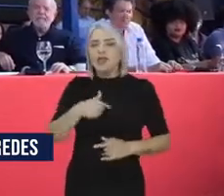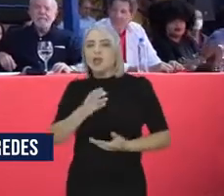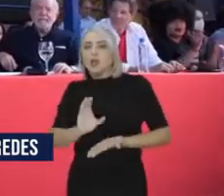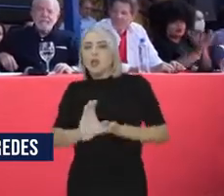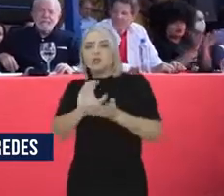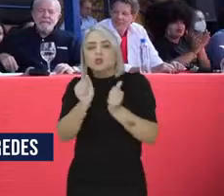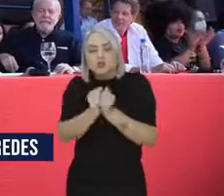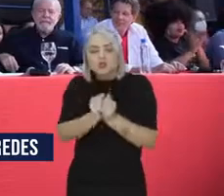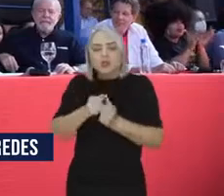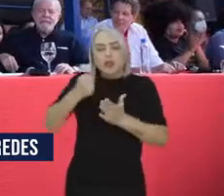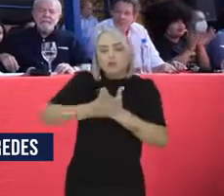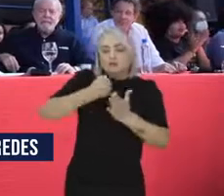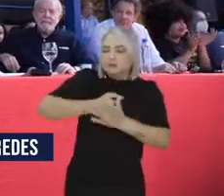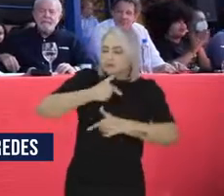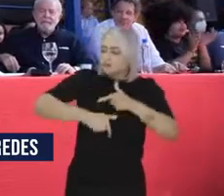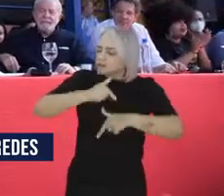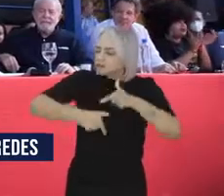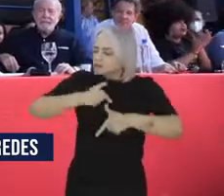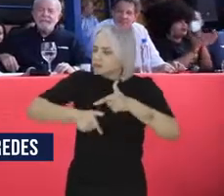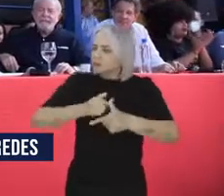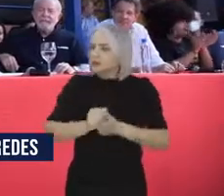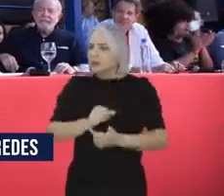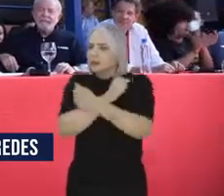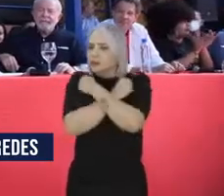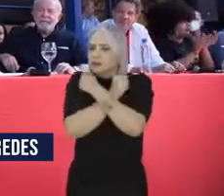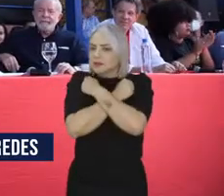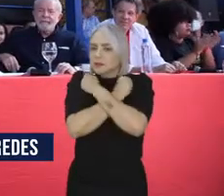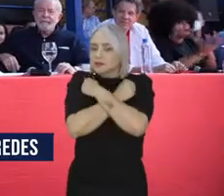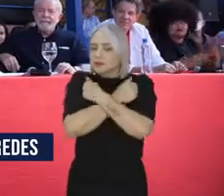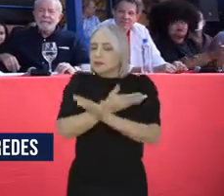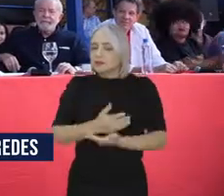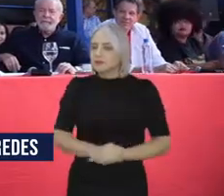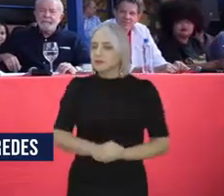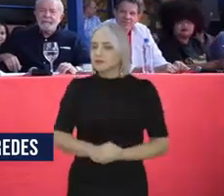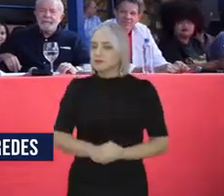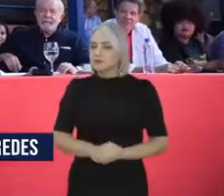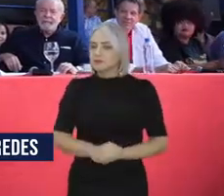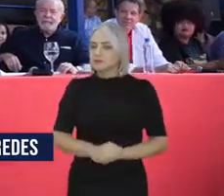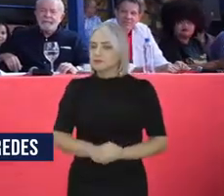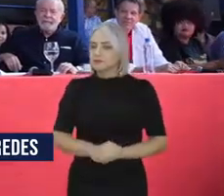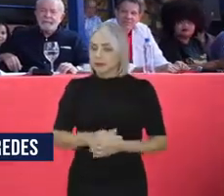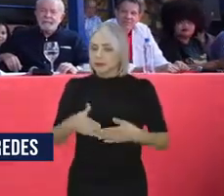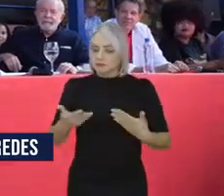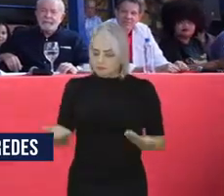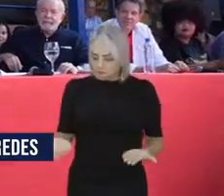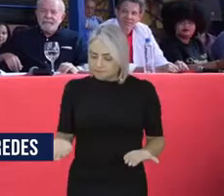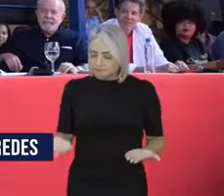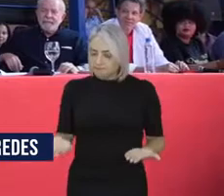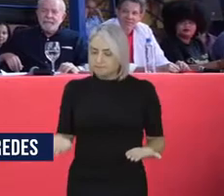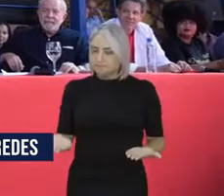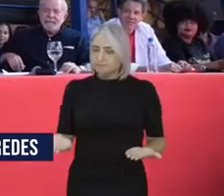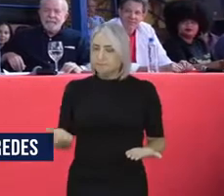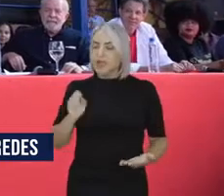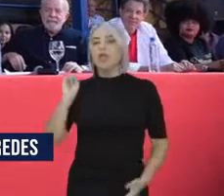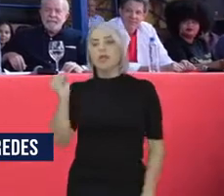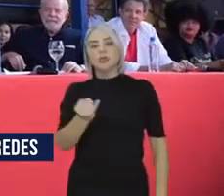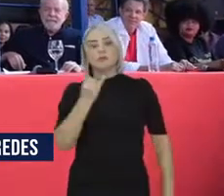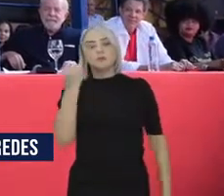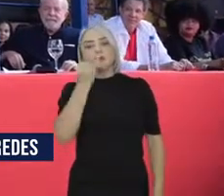aqui também, mandar um abraço para eles, né? E assim, é importantíssimo que o senhor